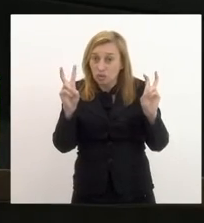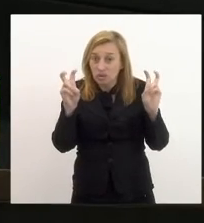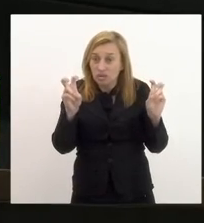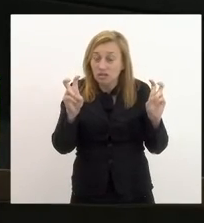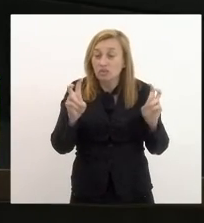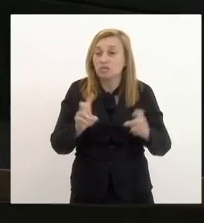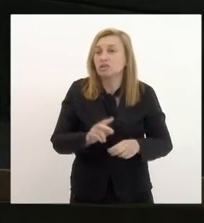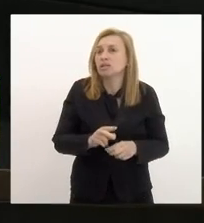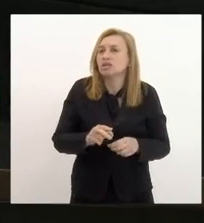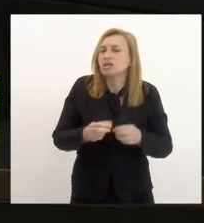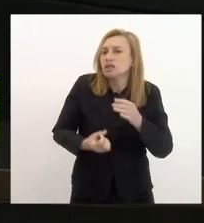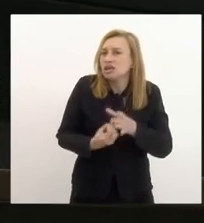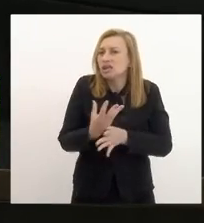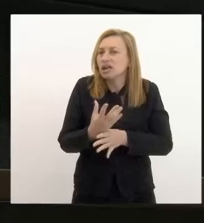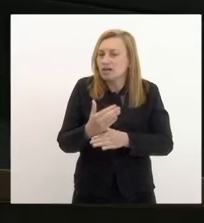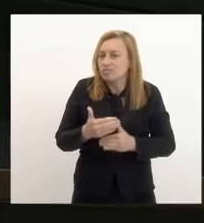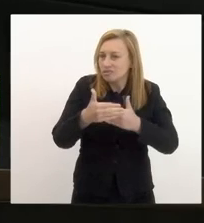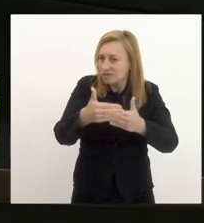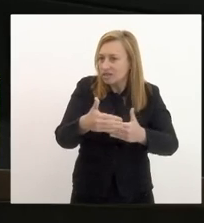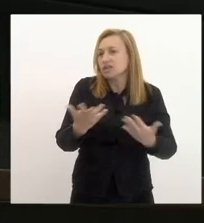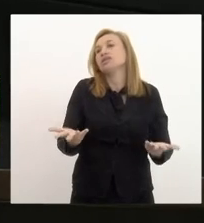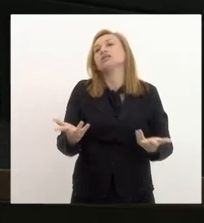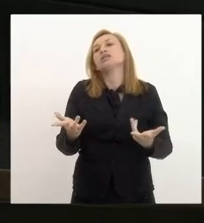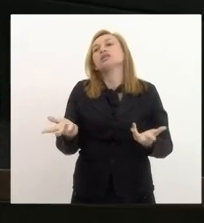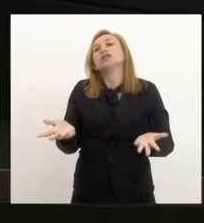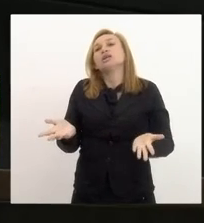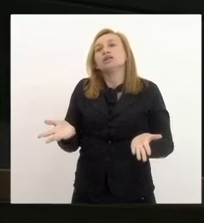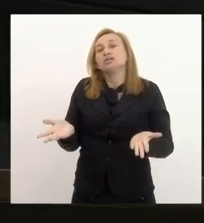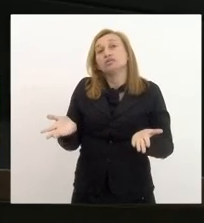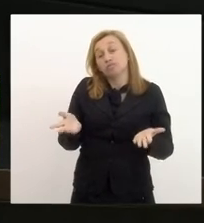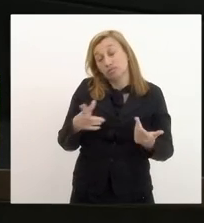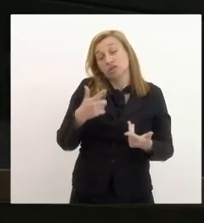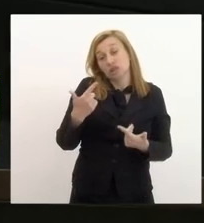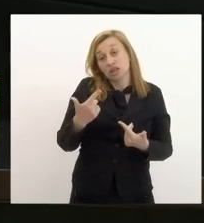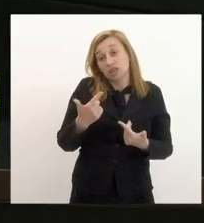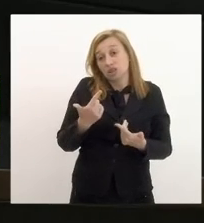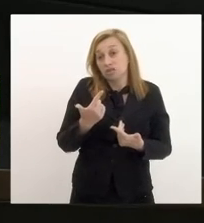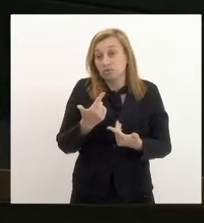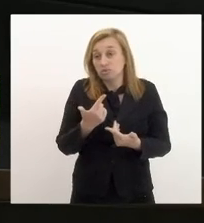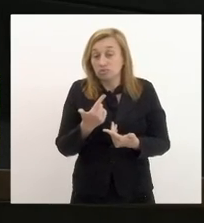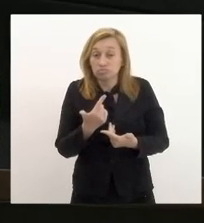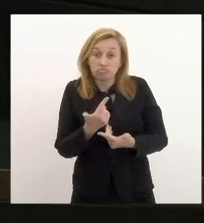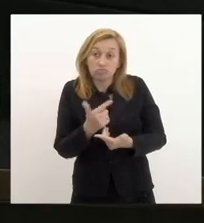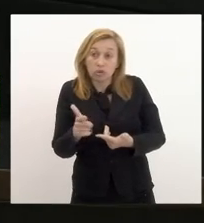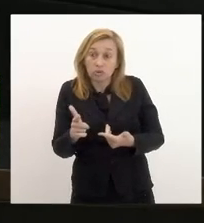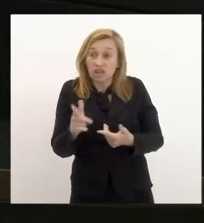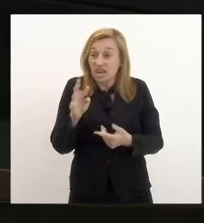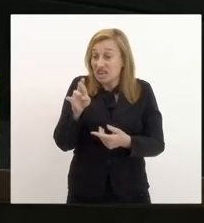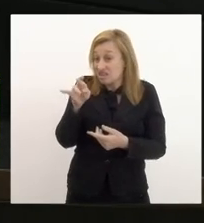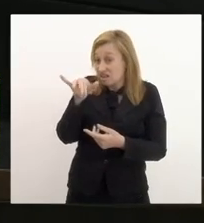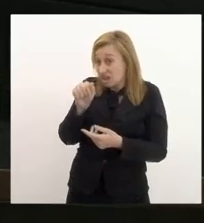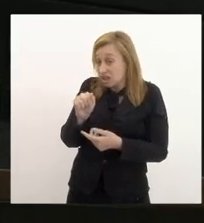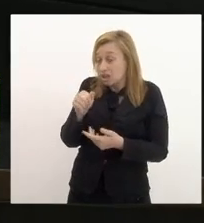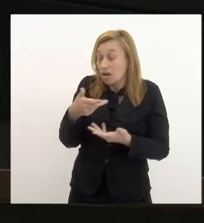e construir para frente para isso e para que a gente não tem a receitas